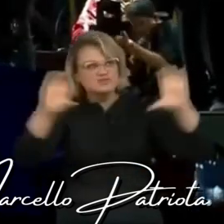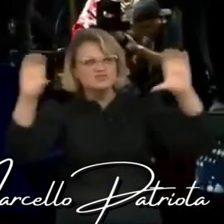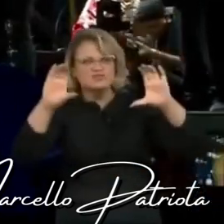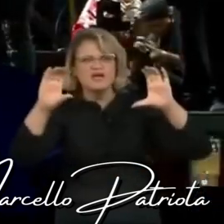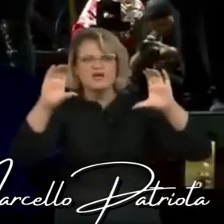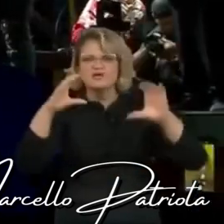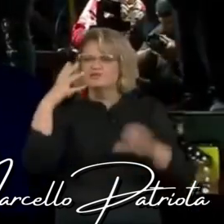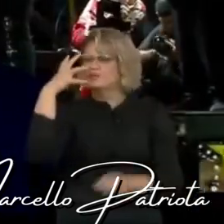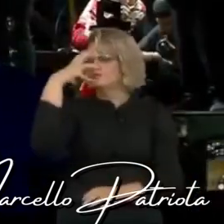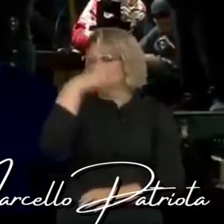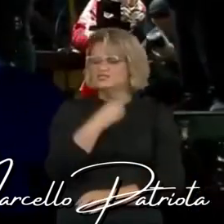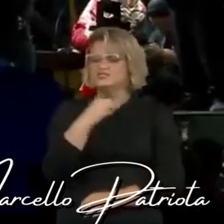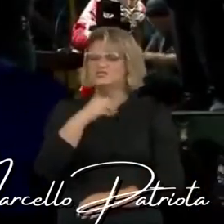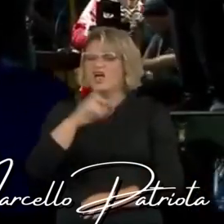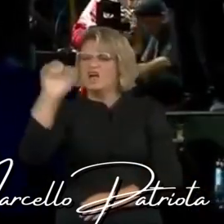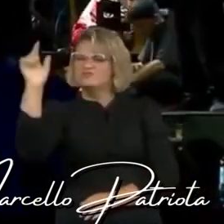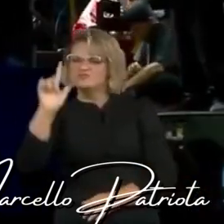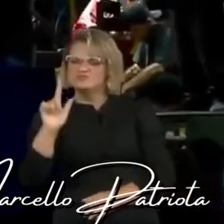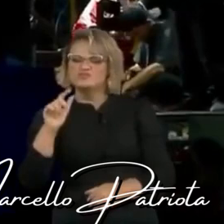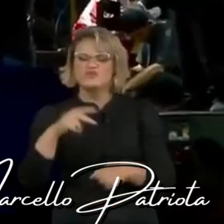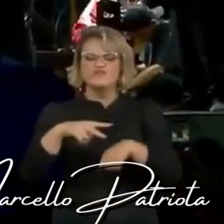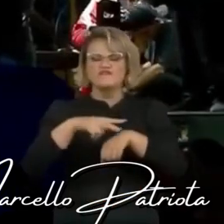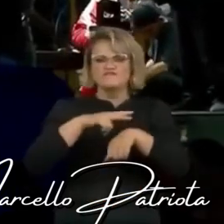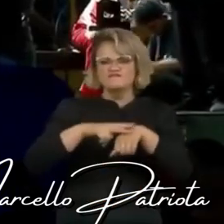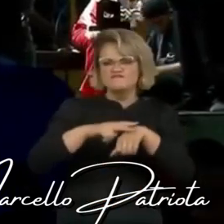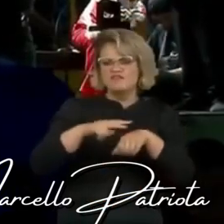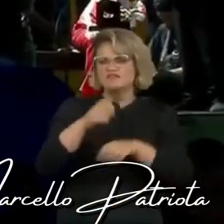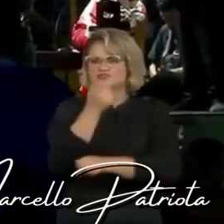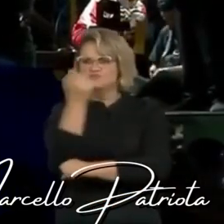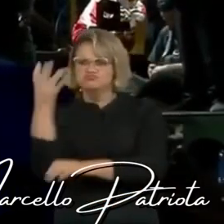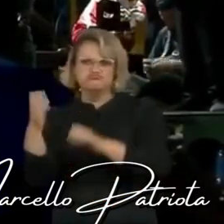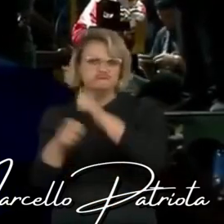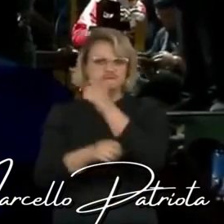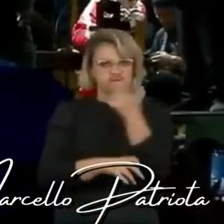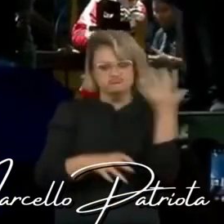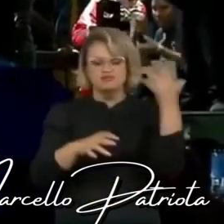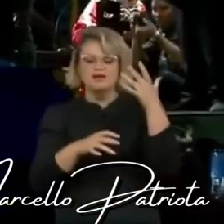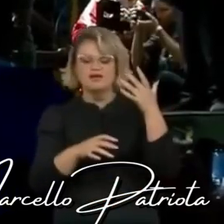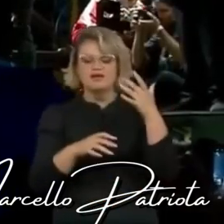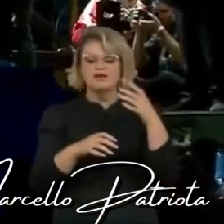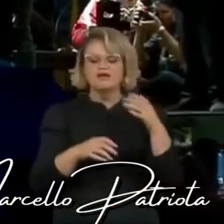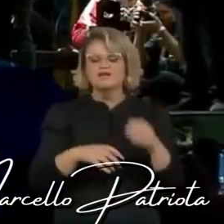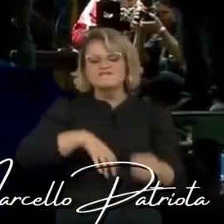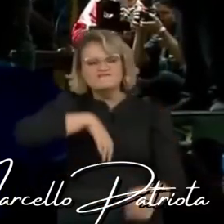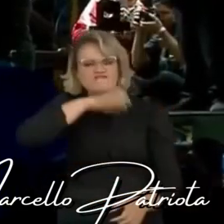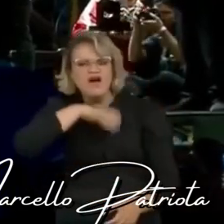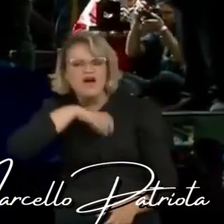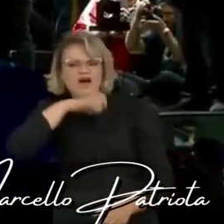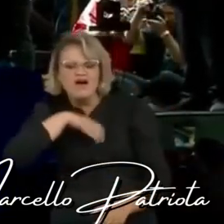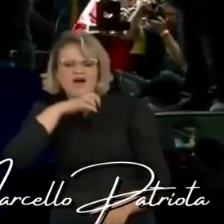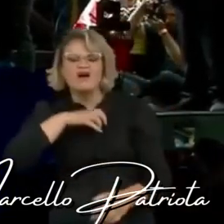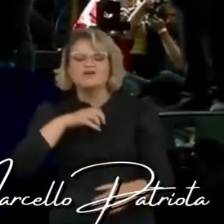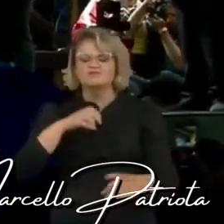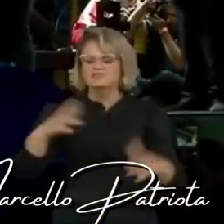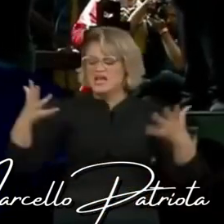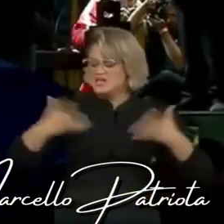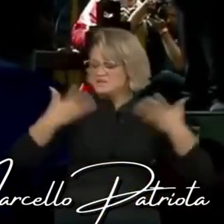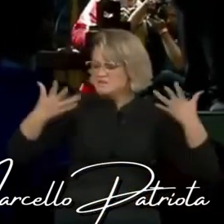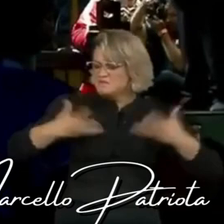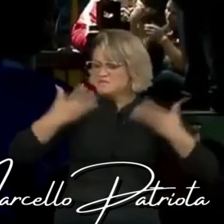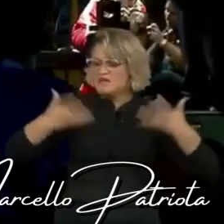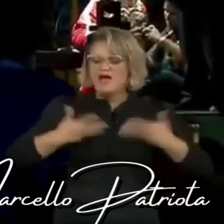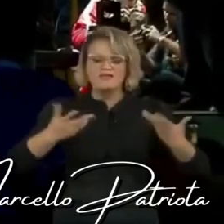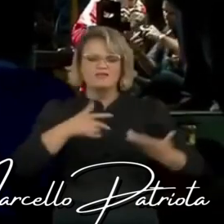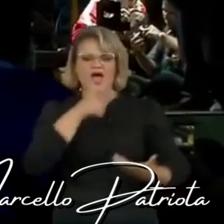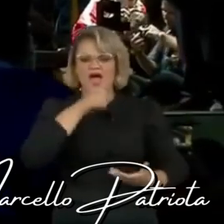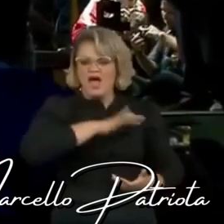mais anil, mais verde é tua floresta, tua fauna canta em festa, teu